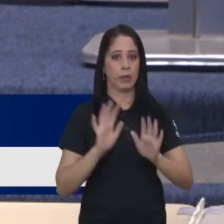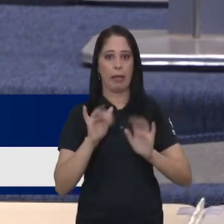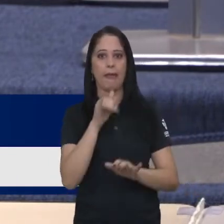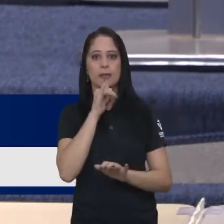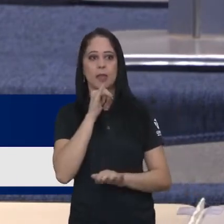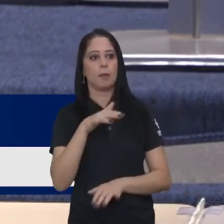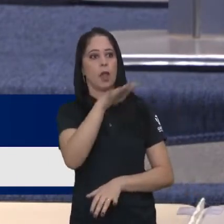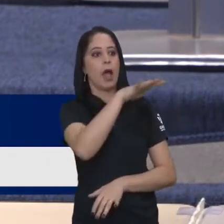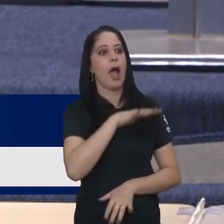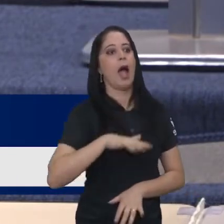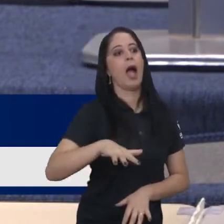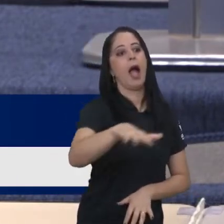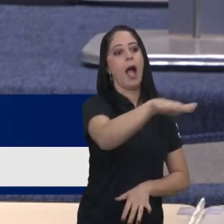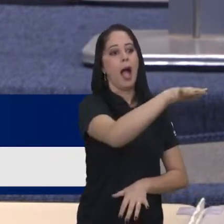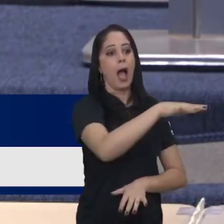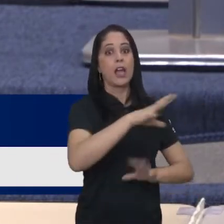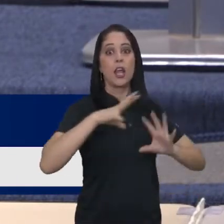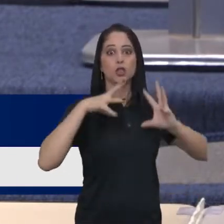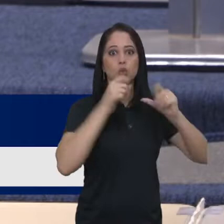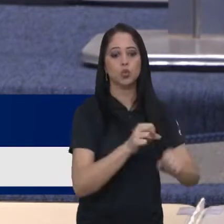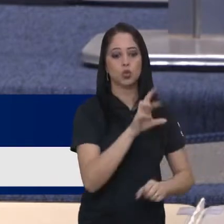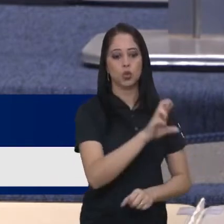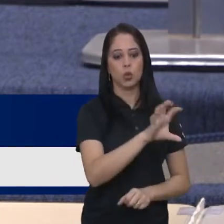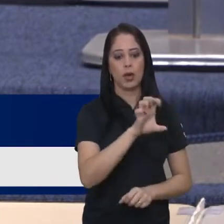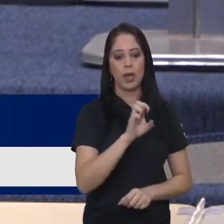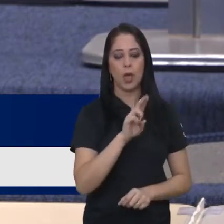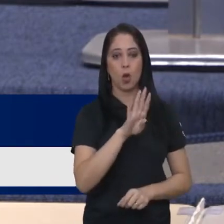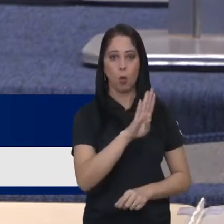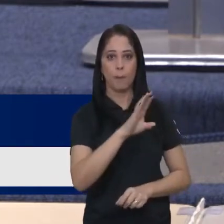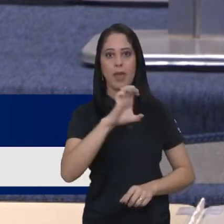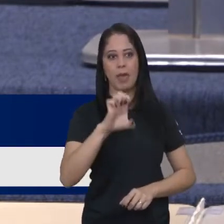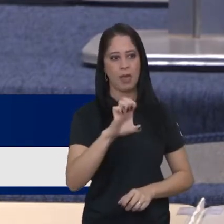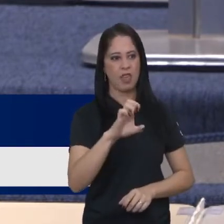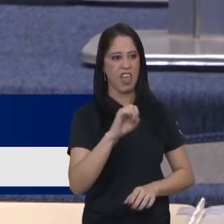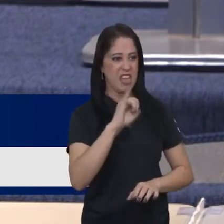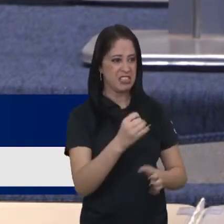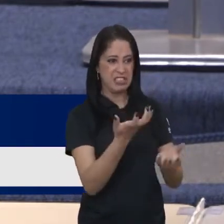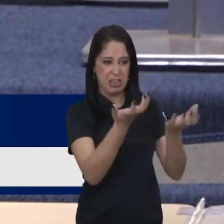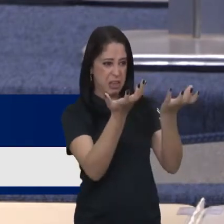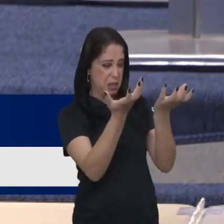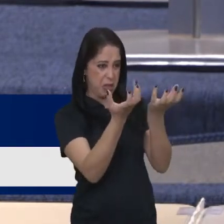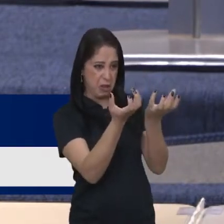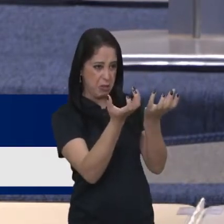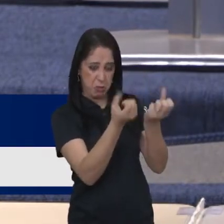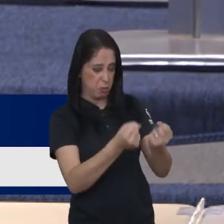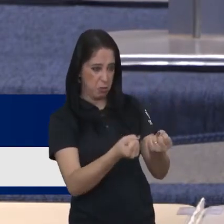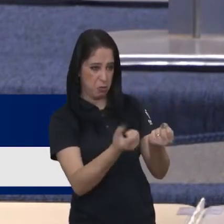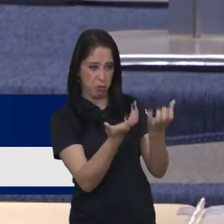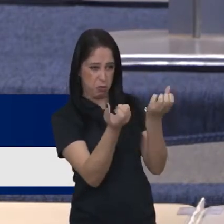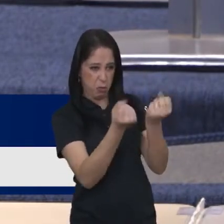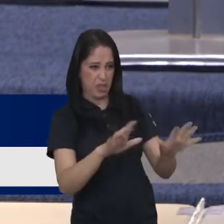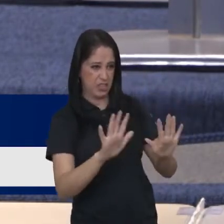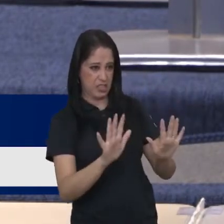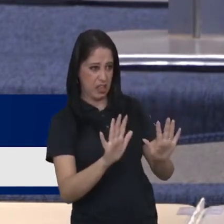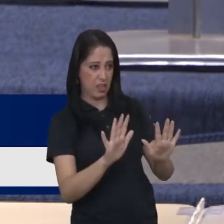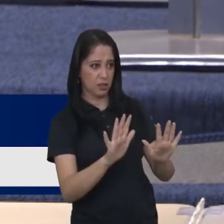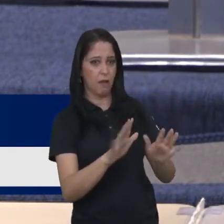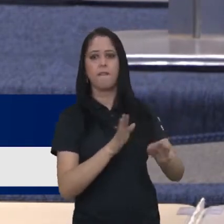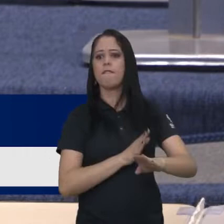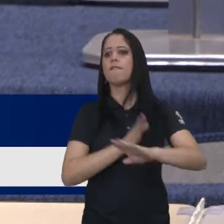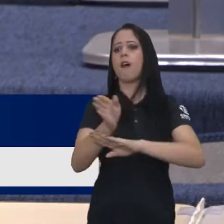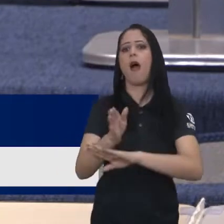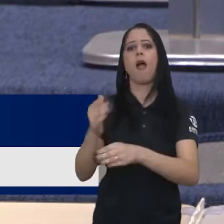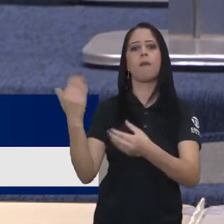Quem não se achar em Reúdo-Biê que reclame, que busque judicialmente a declaração. E já tem algumas